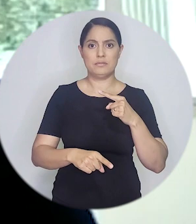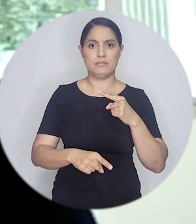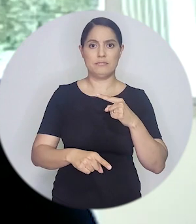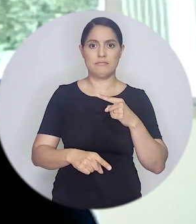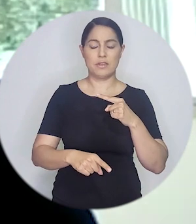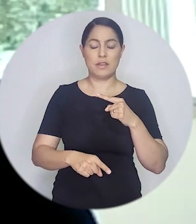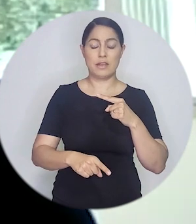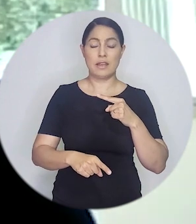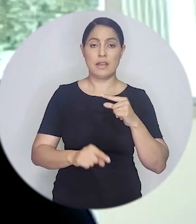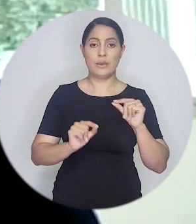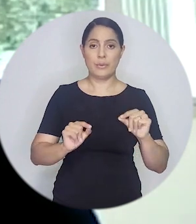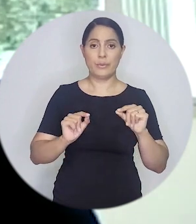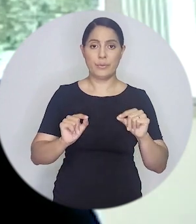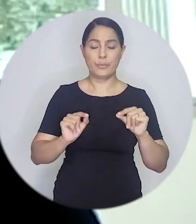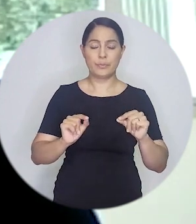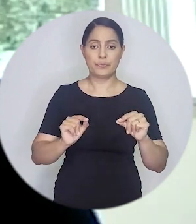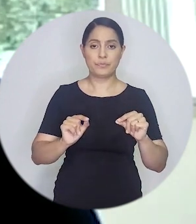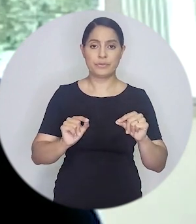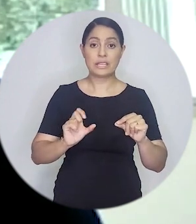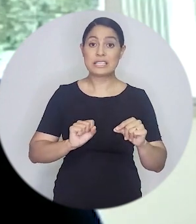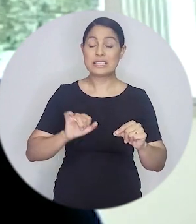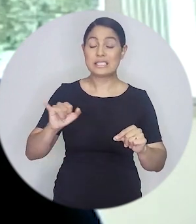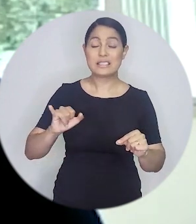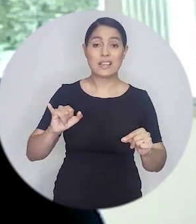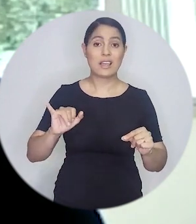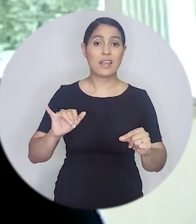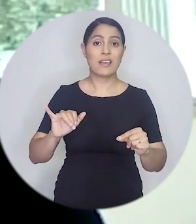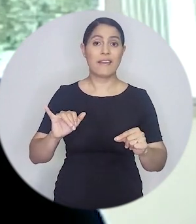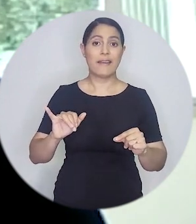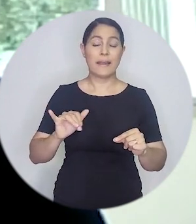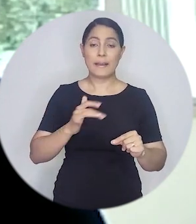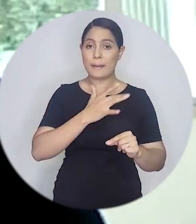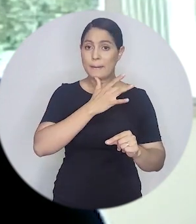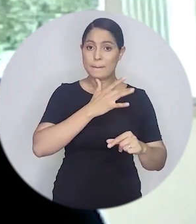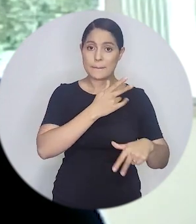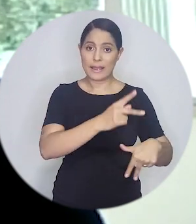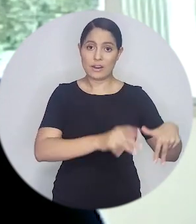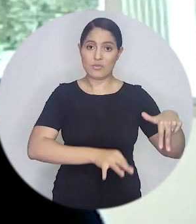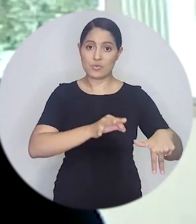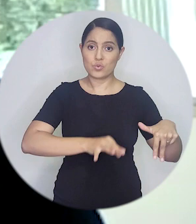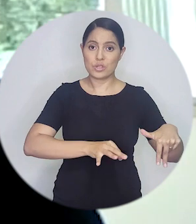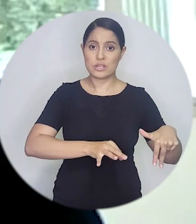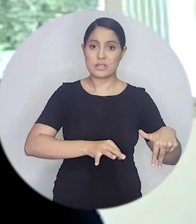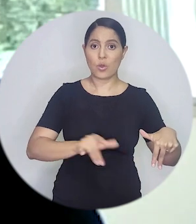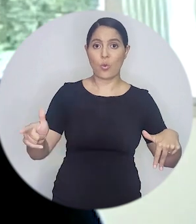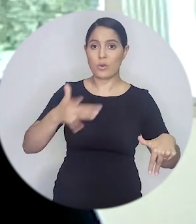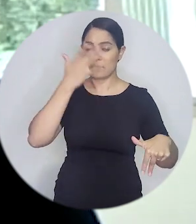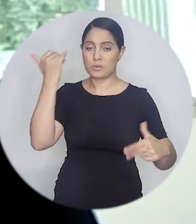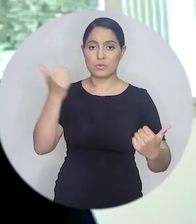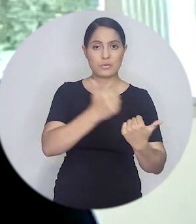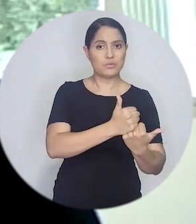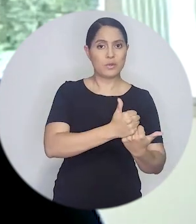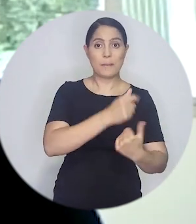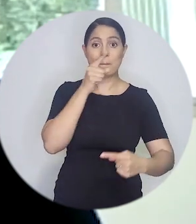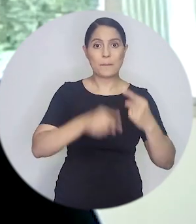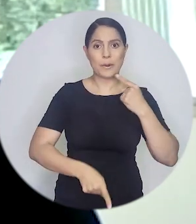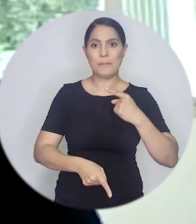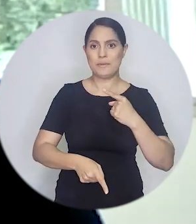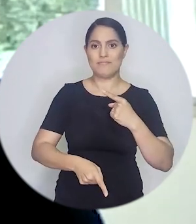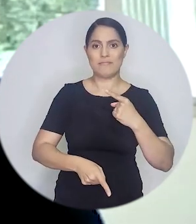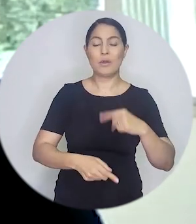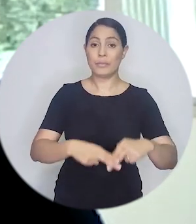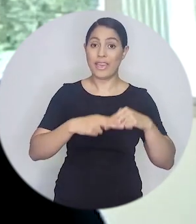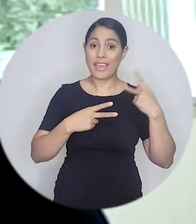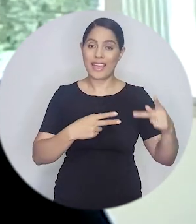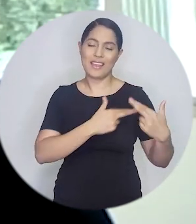por conta da proibição de se delegar atividade jurisdicional a